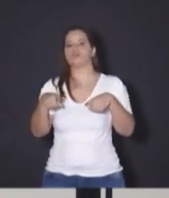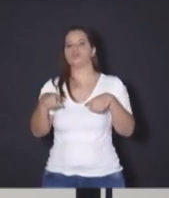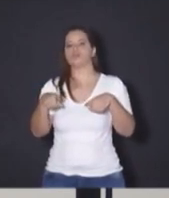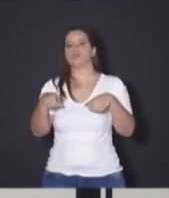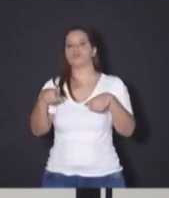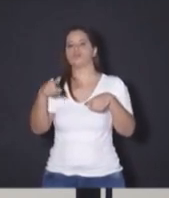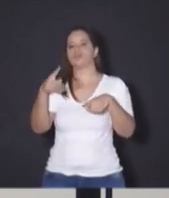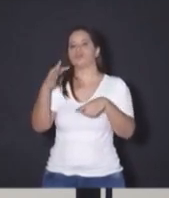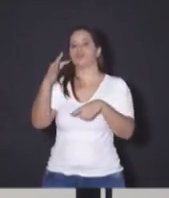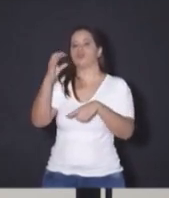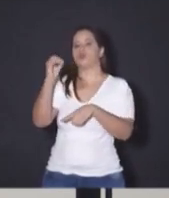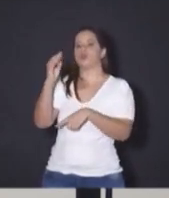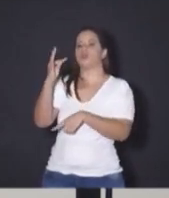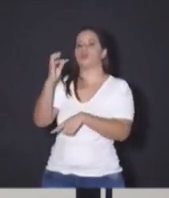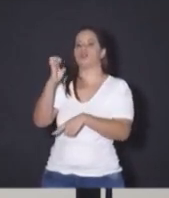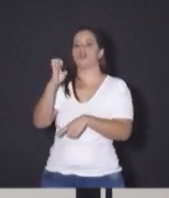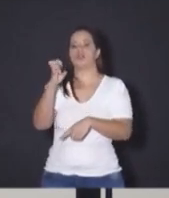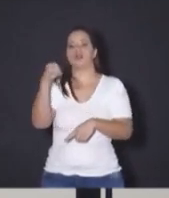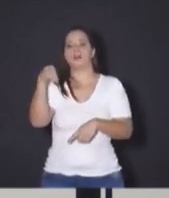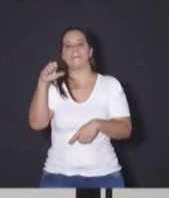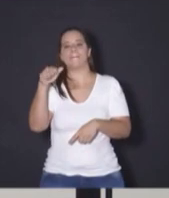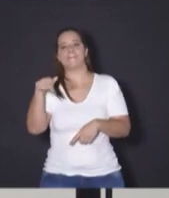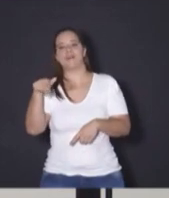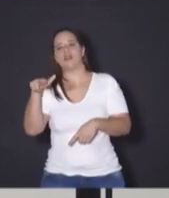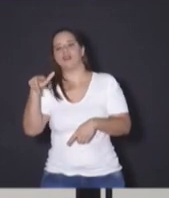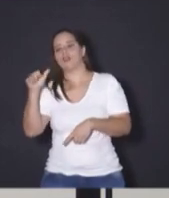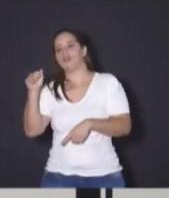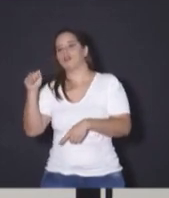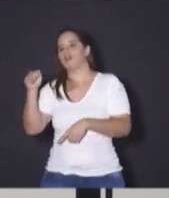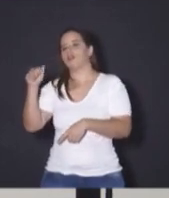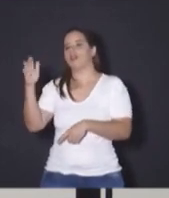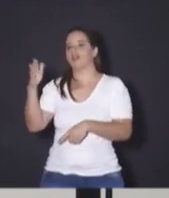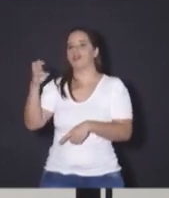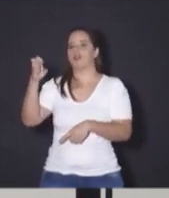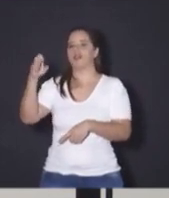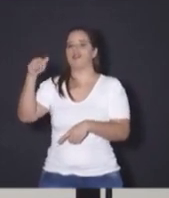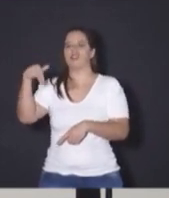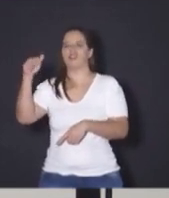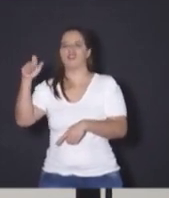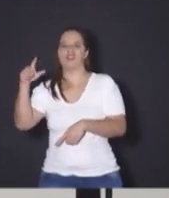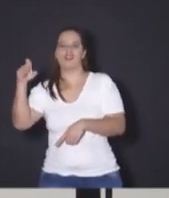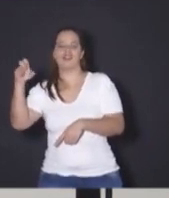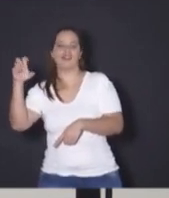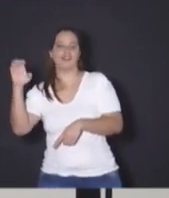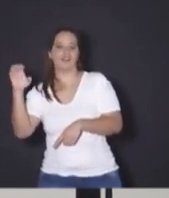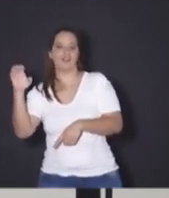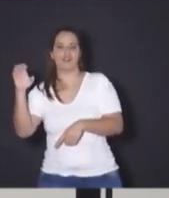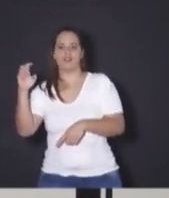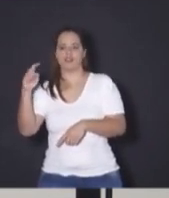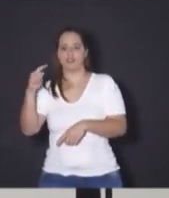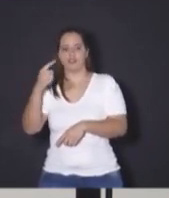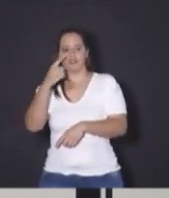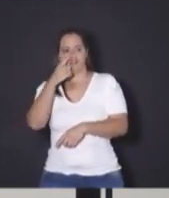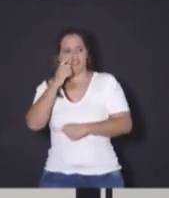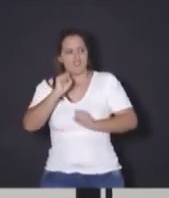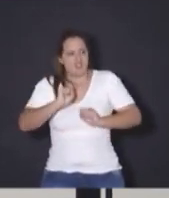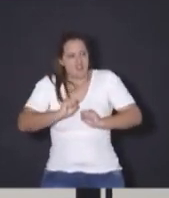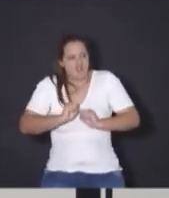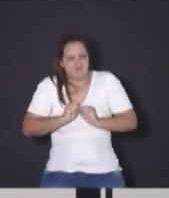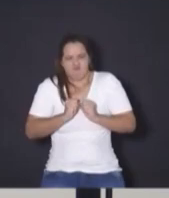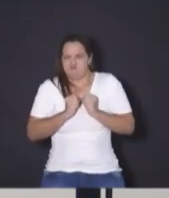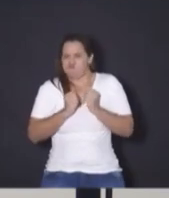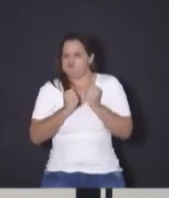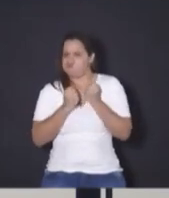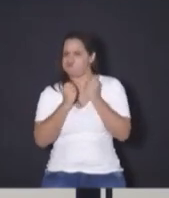Toté, toté de Manhangá, Nhangangue. Eu fiquei